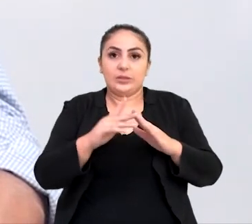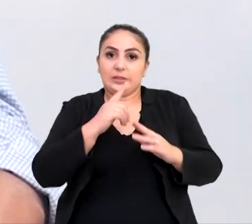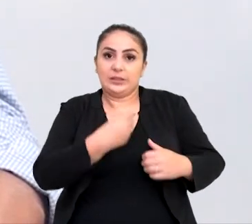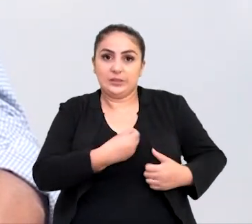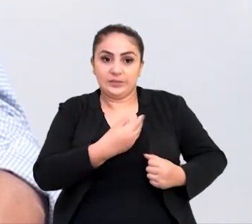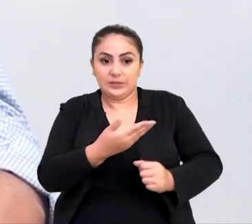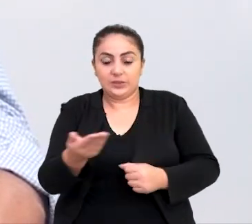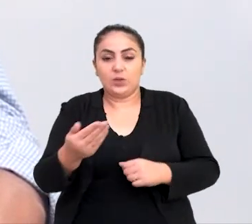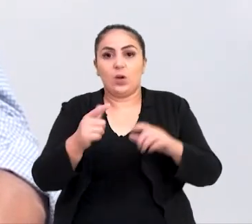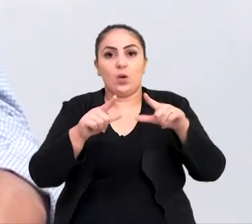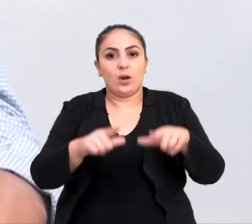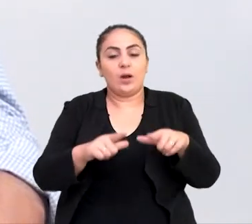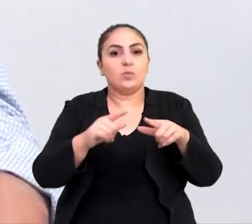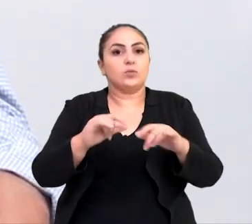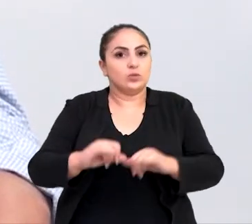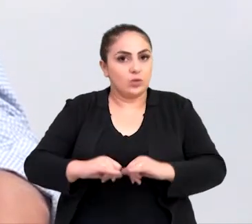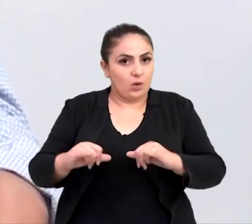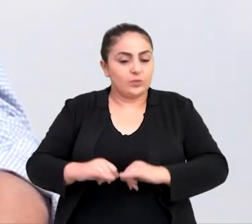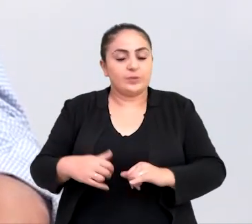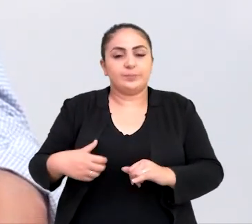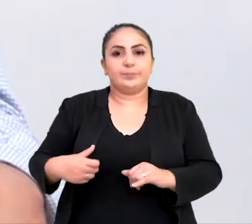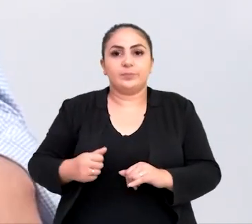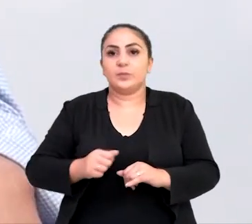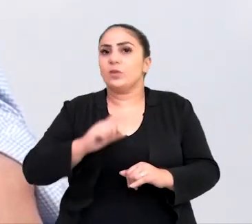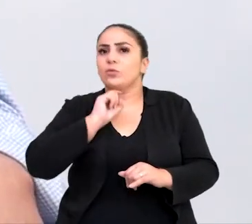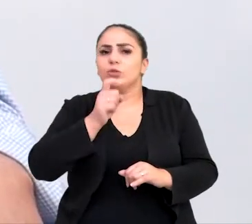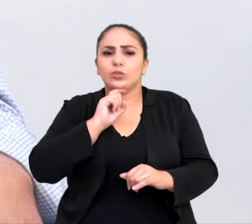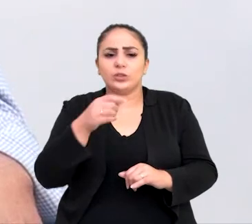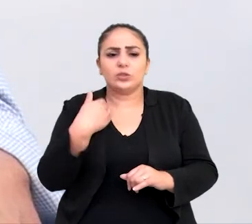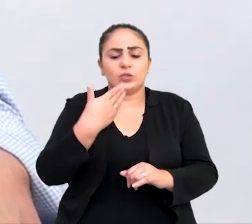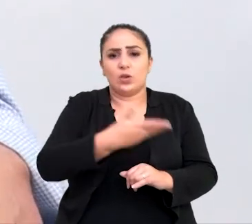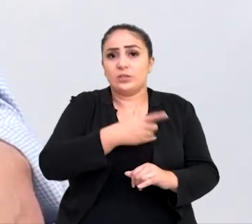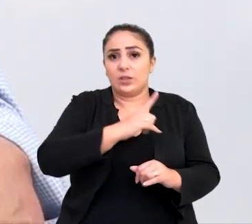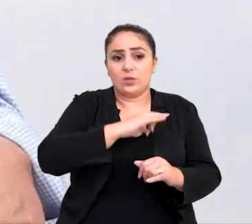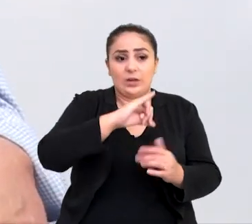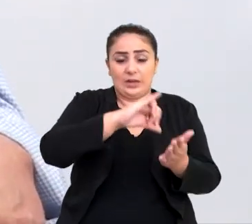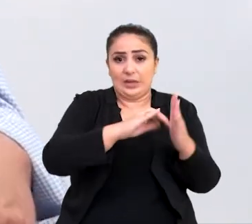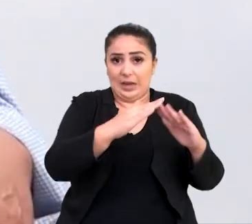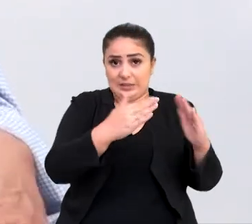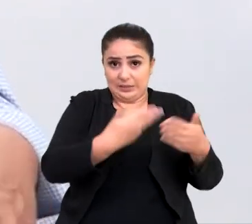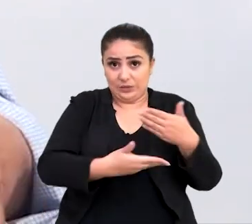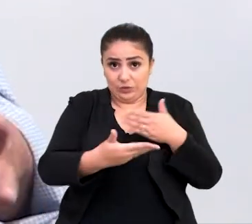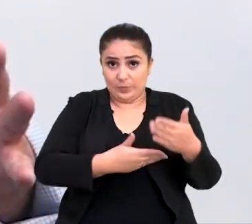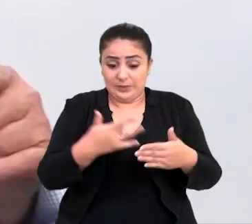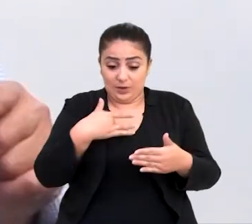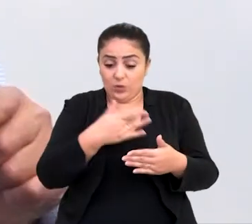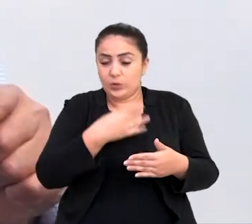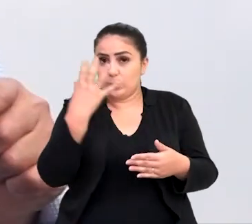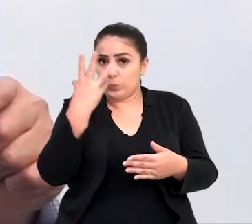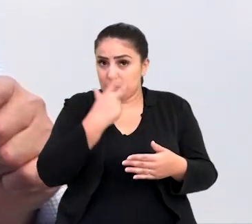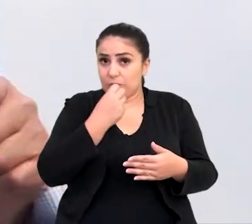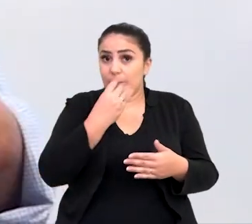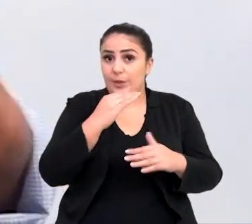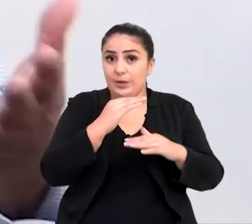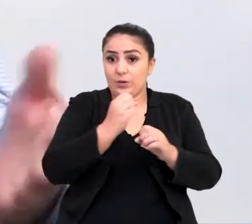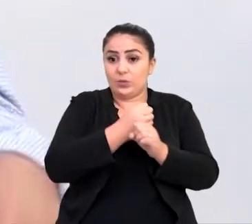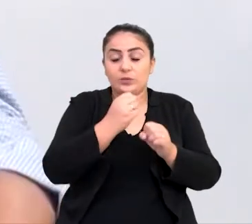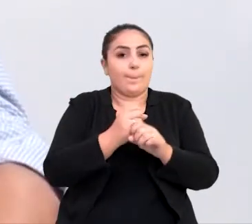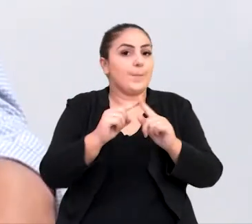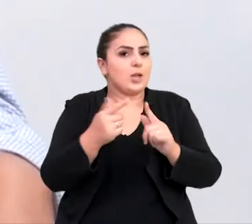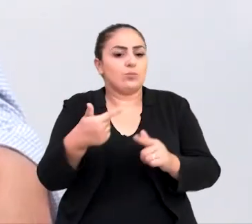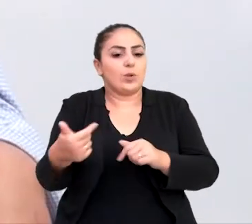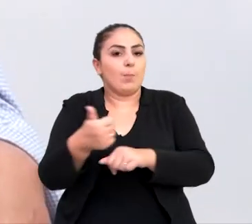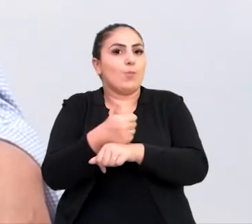local, sofrem com isso. Então não adianta nós ter um posto de saúde muito bonitinho, bem construído, mas não